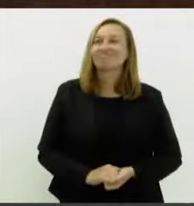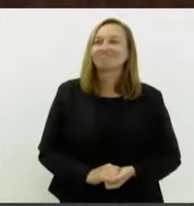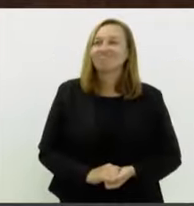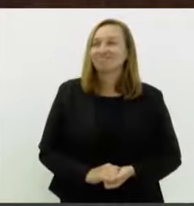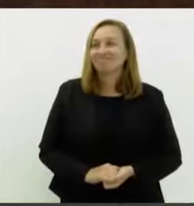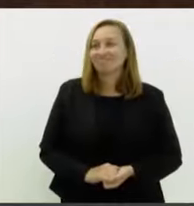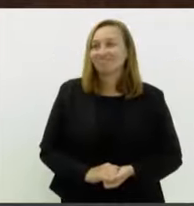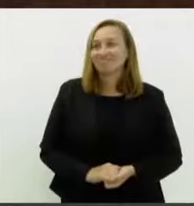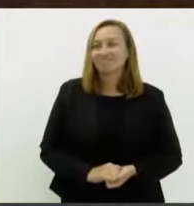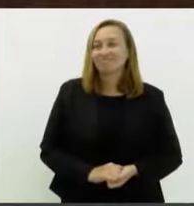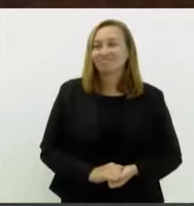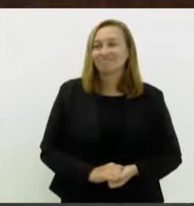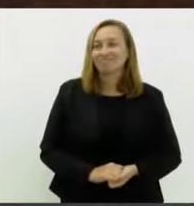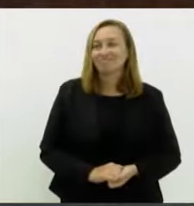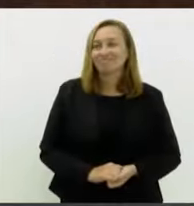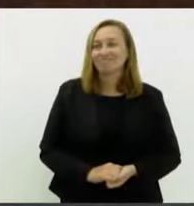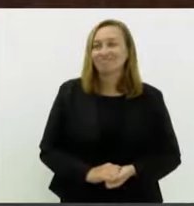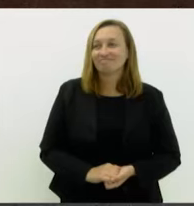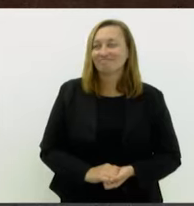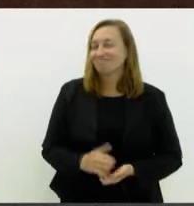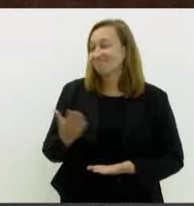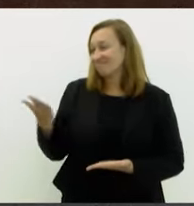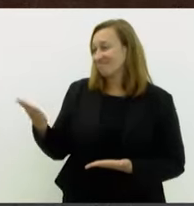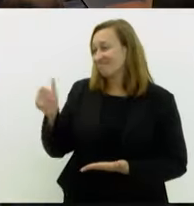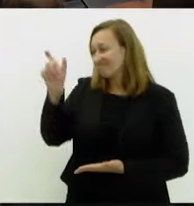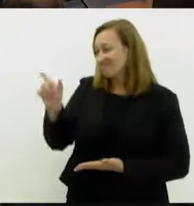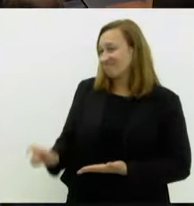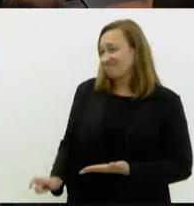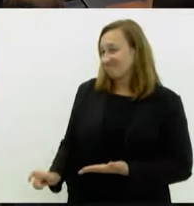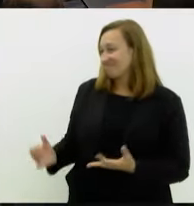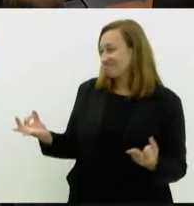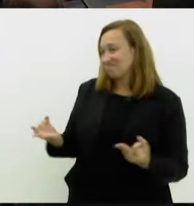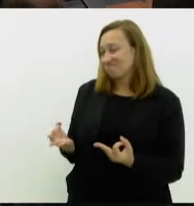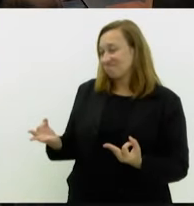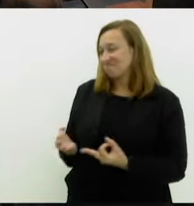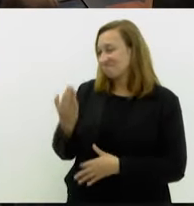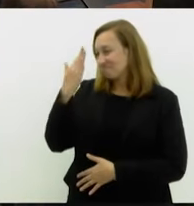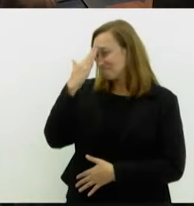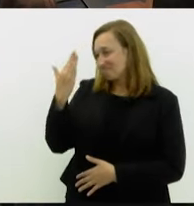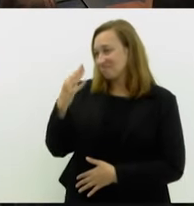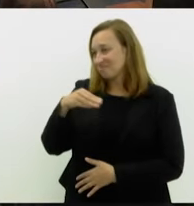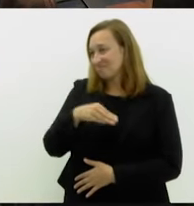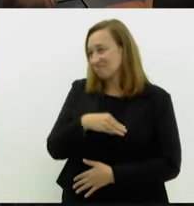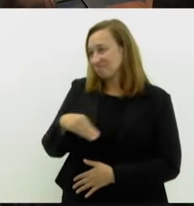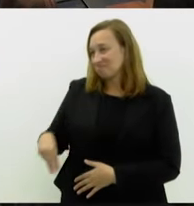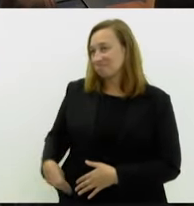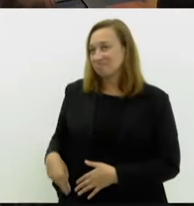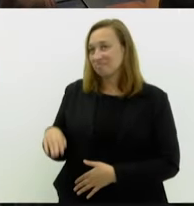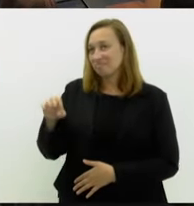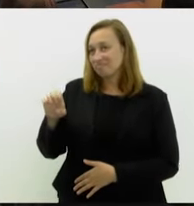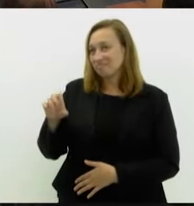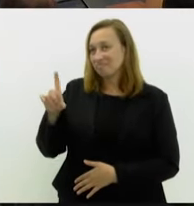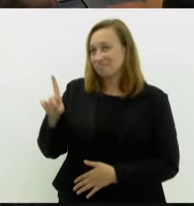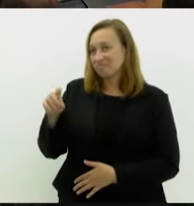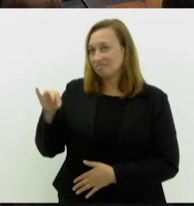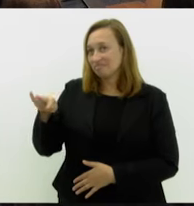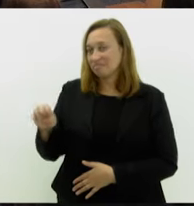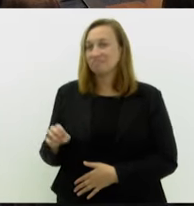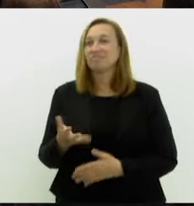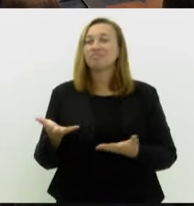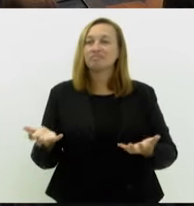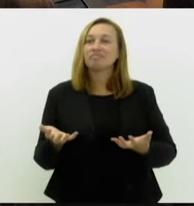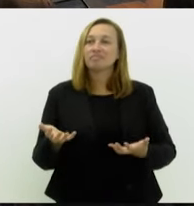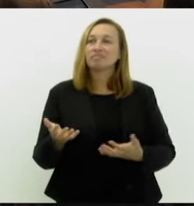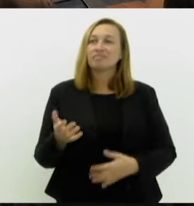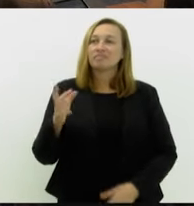obg ela é realmente um luxo Obrigada ministra Dilene eu queria chamar aqui a nossa Raquel